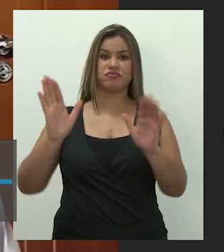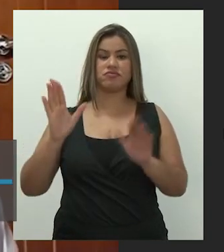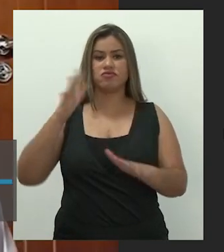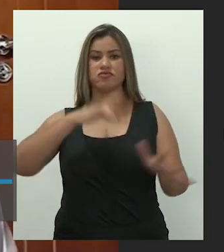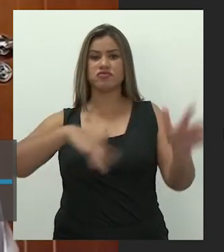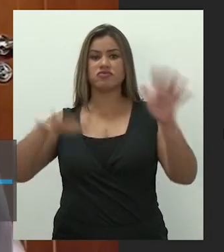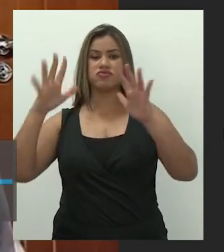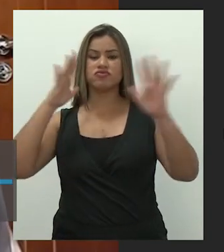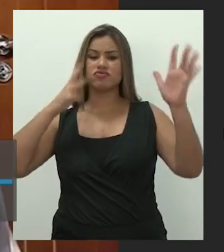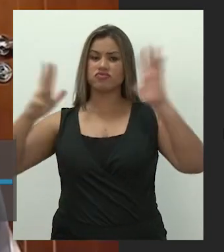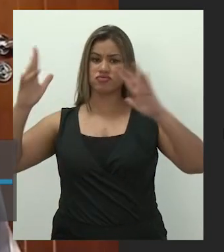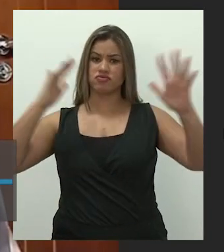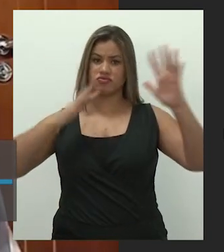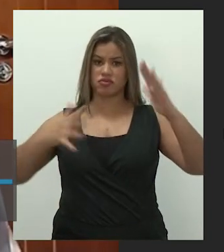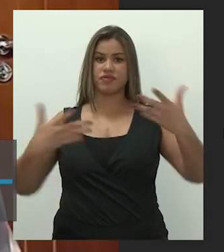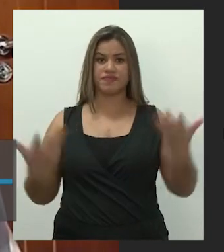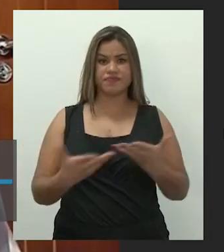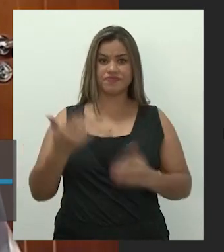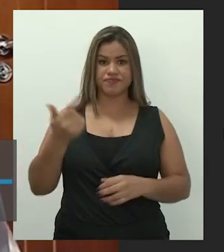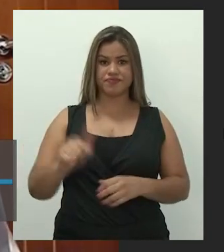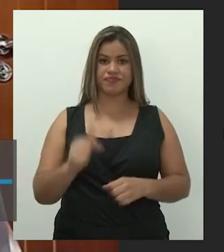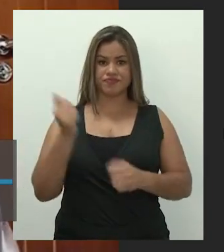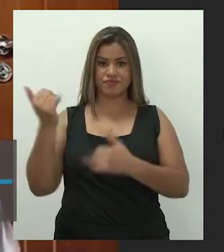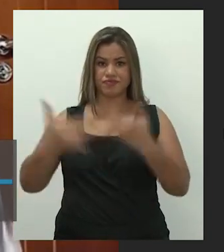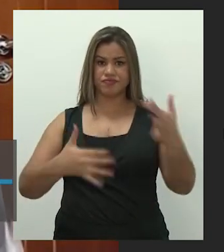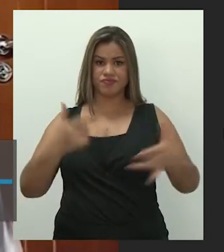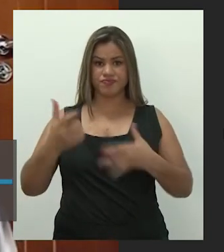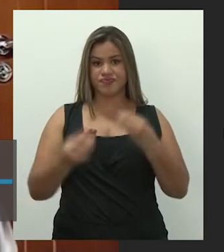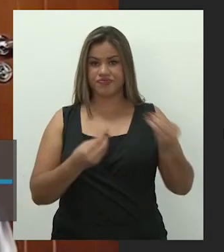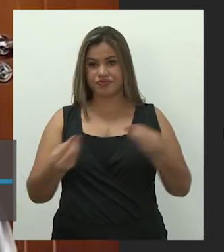queria compartilhar com vocês, então, de novo.